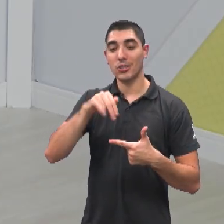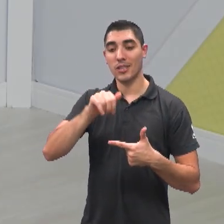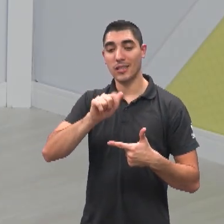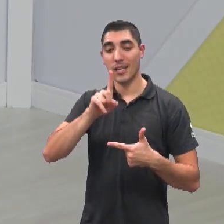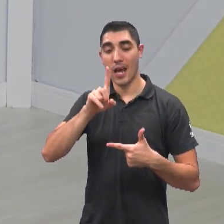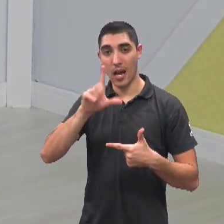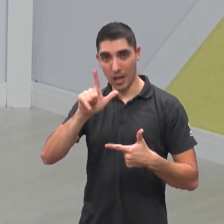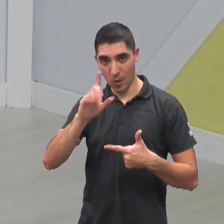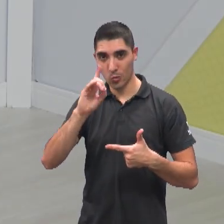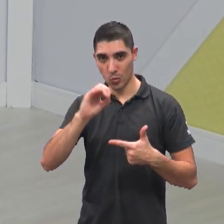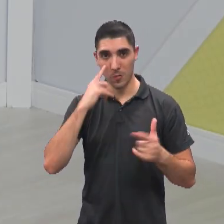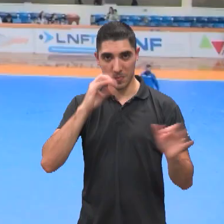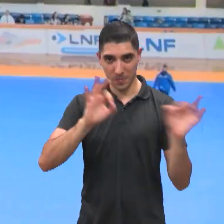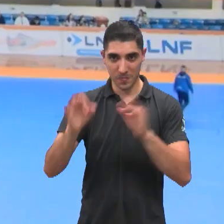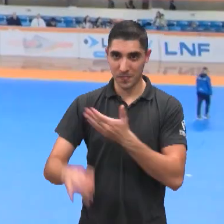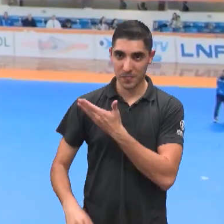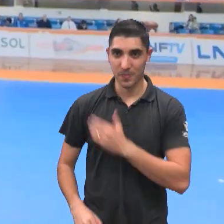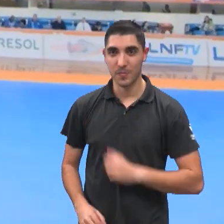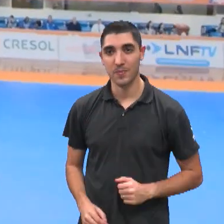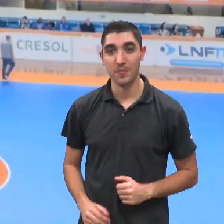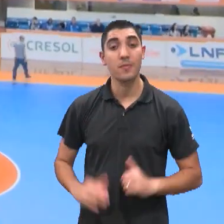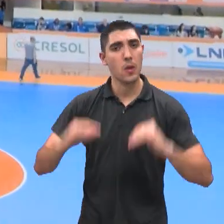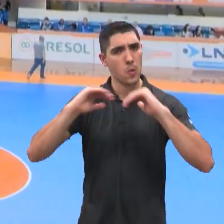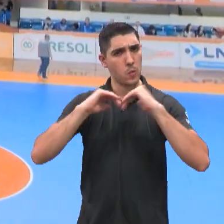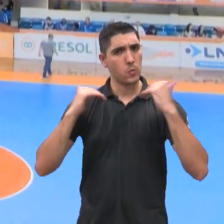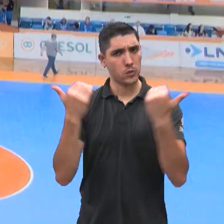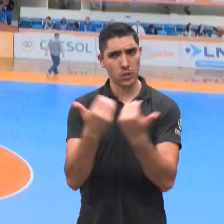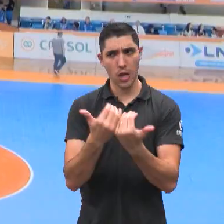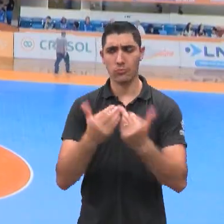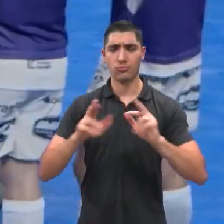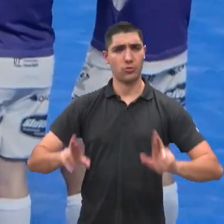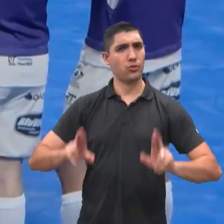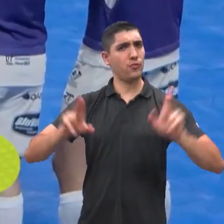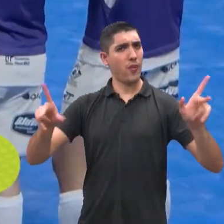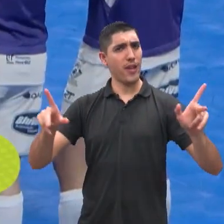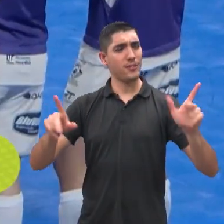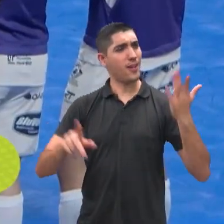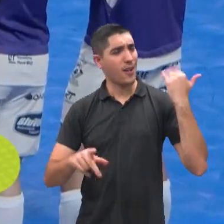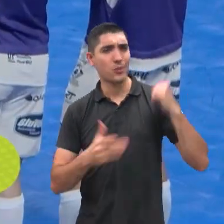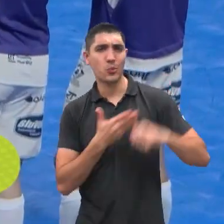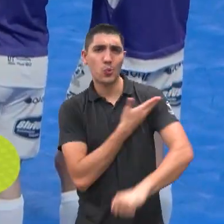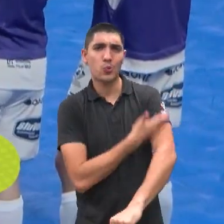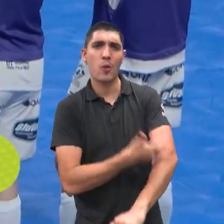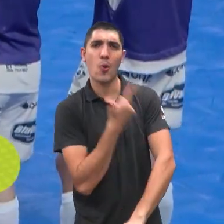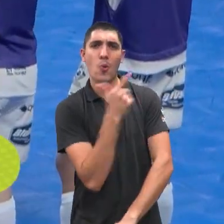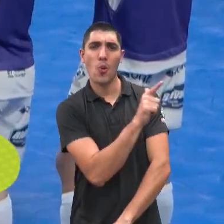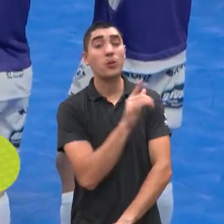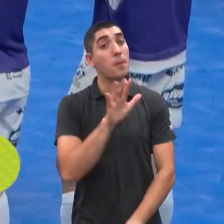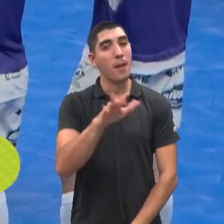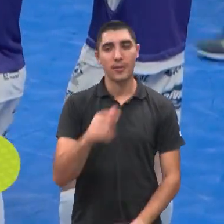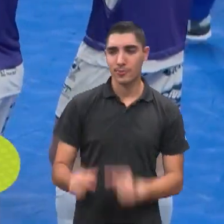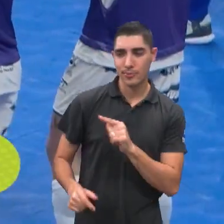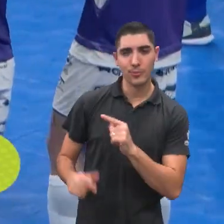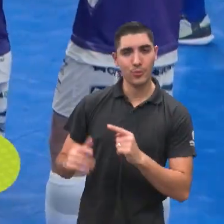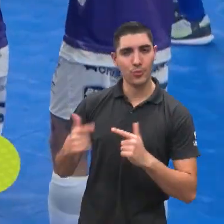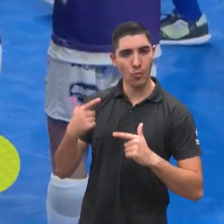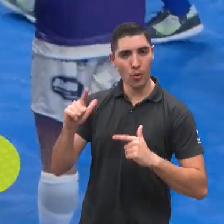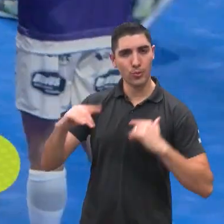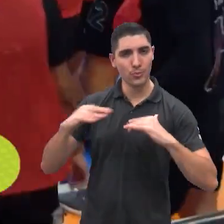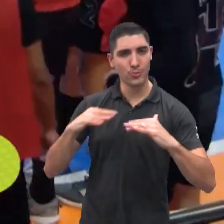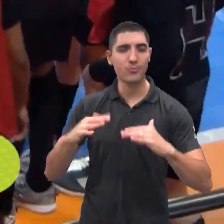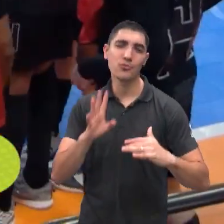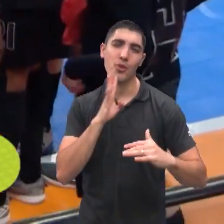Matheus! O ginásio era um pouco diferente do habitual, mas o adversário já era conhecido. Isso porque São